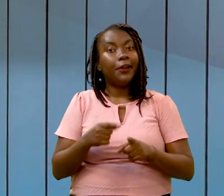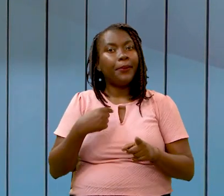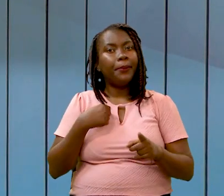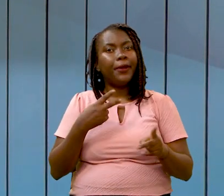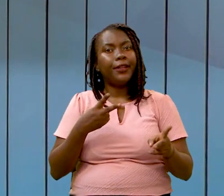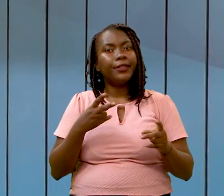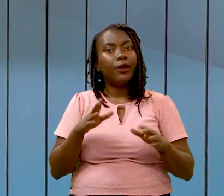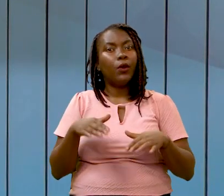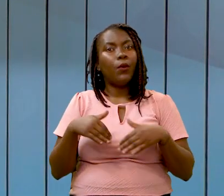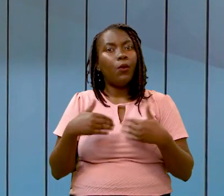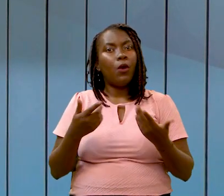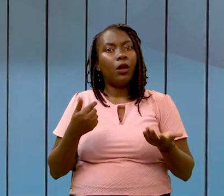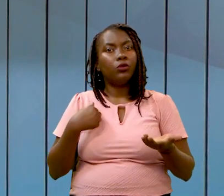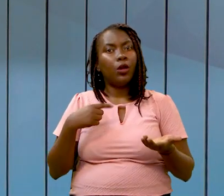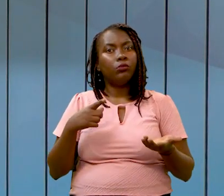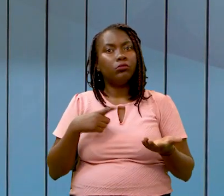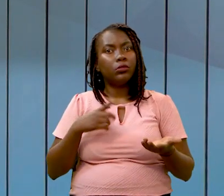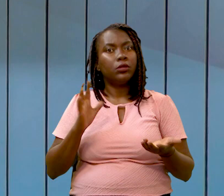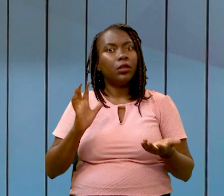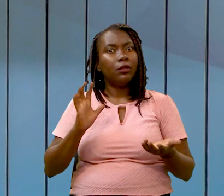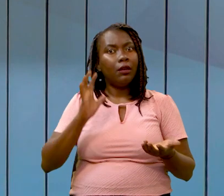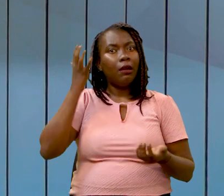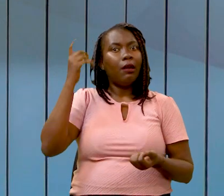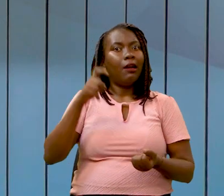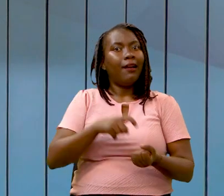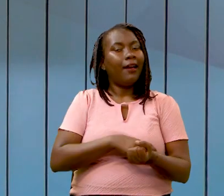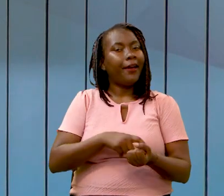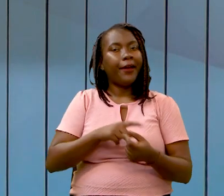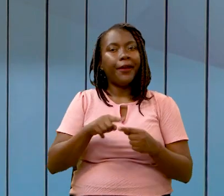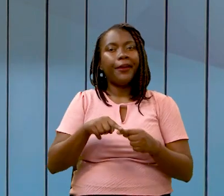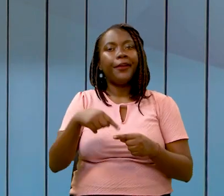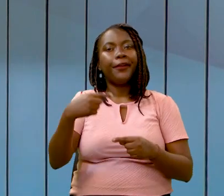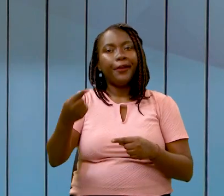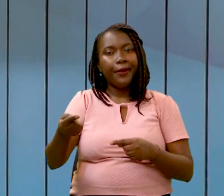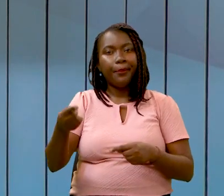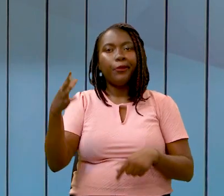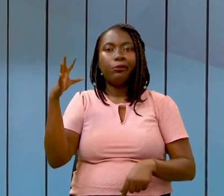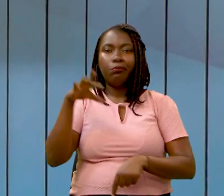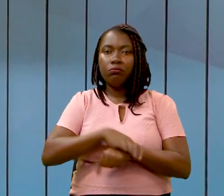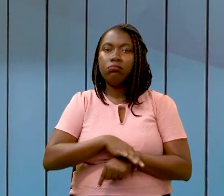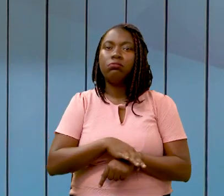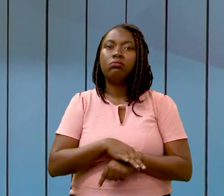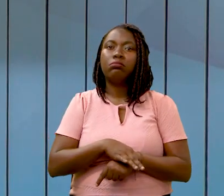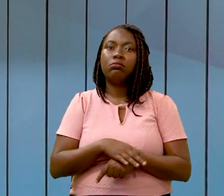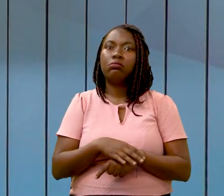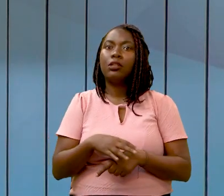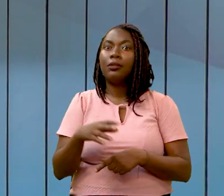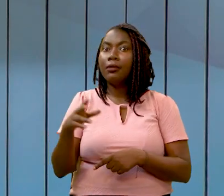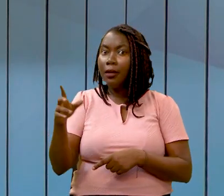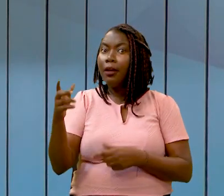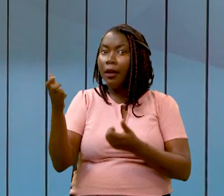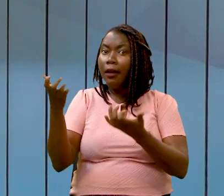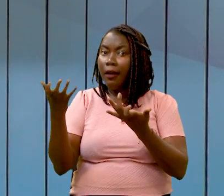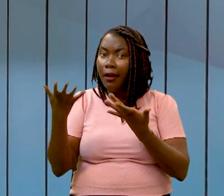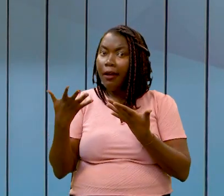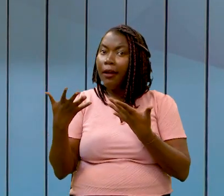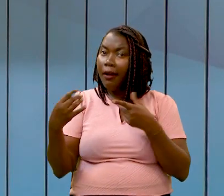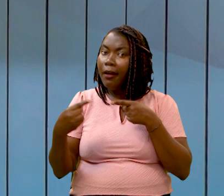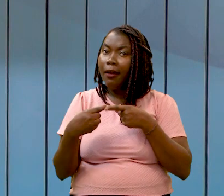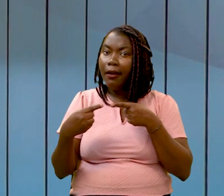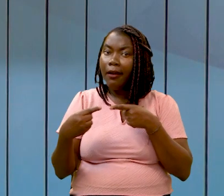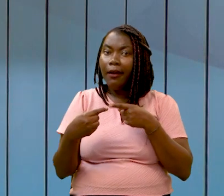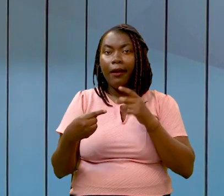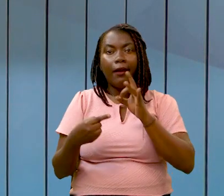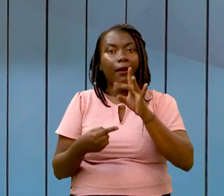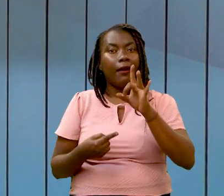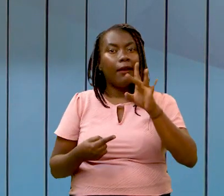E eu percebo que quando eu tenho um episódio muito estressante, logo depois já vem uma crise. Então é como o senhor disse, cada